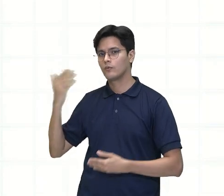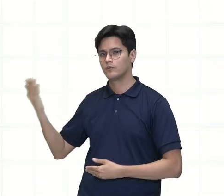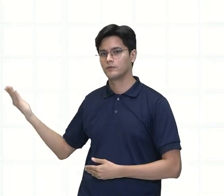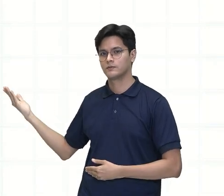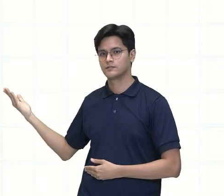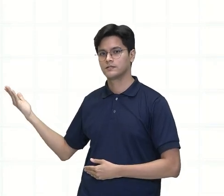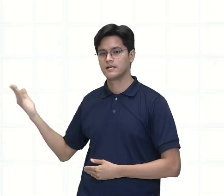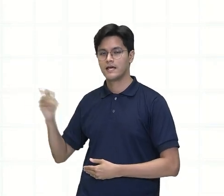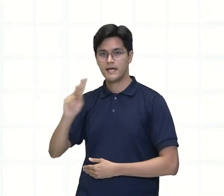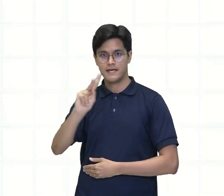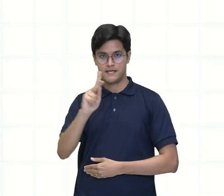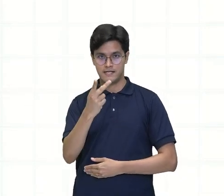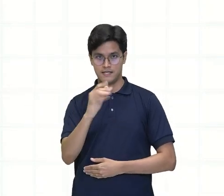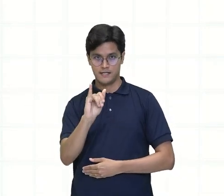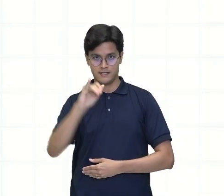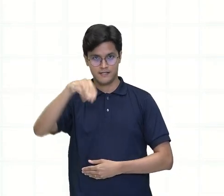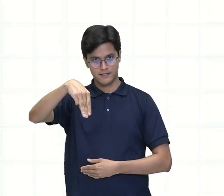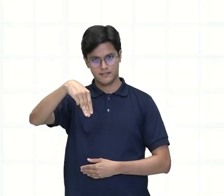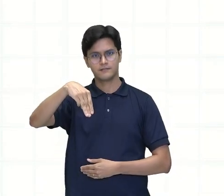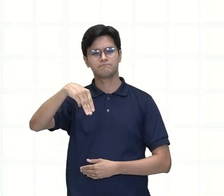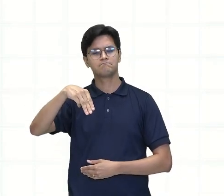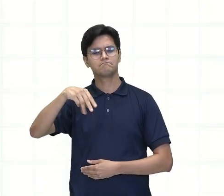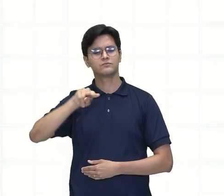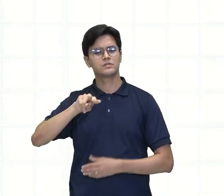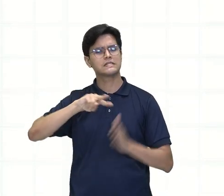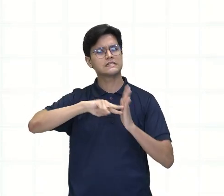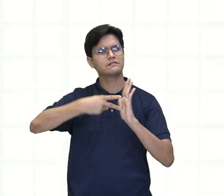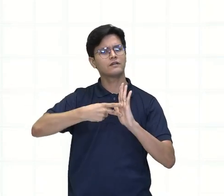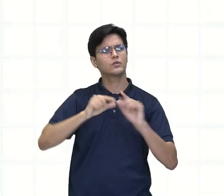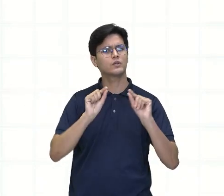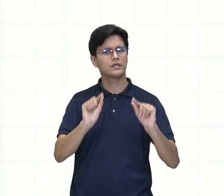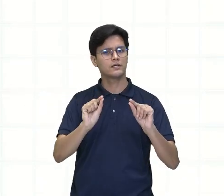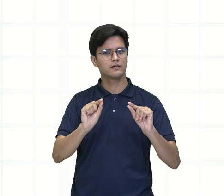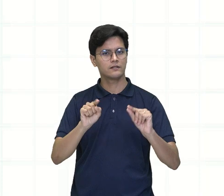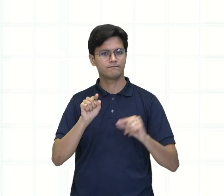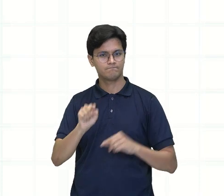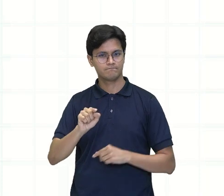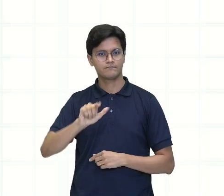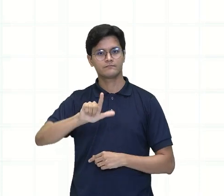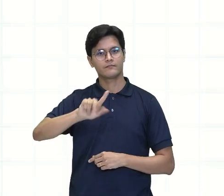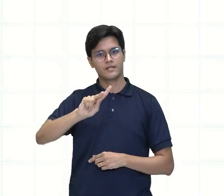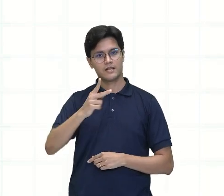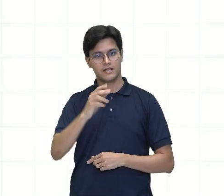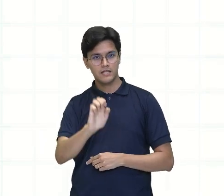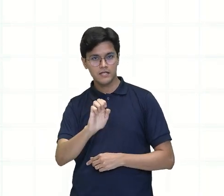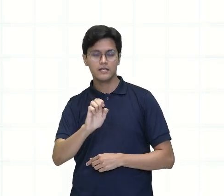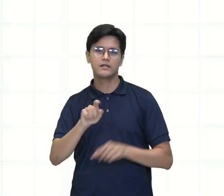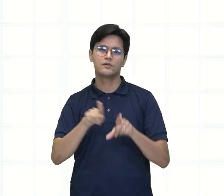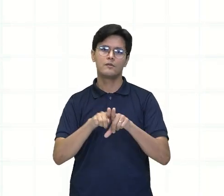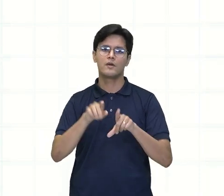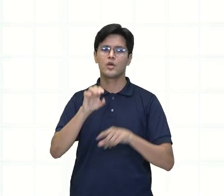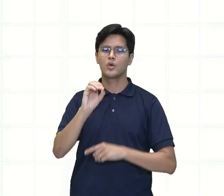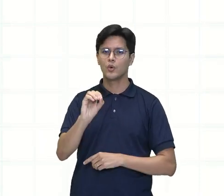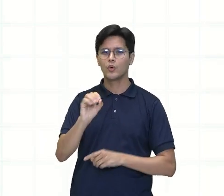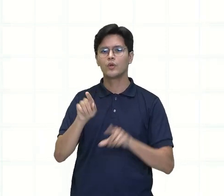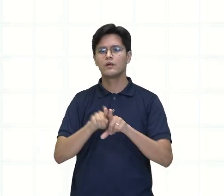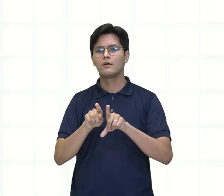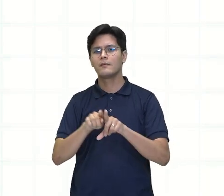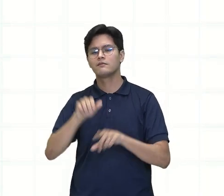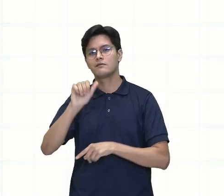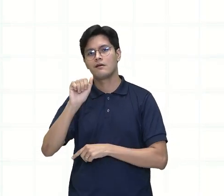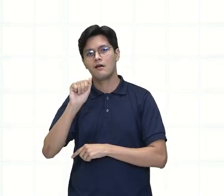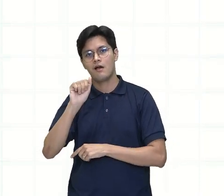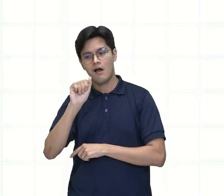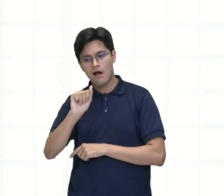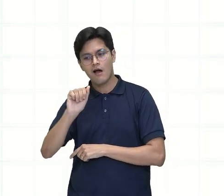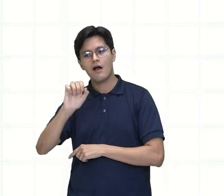him, him. Qual o significado desse him? Lhe, o, a ele,